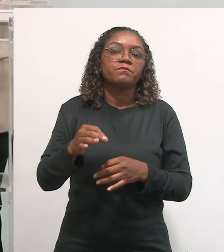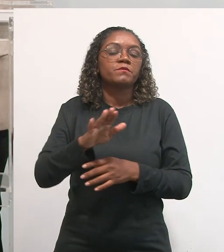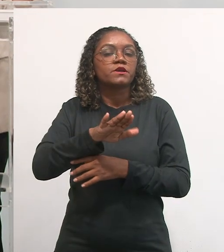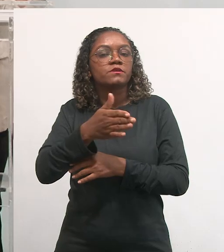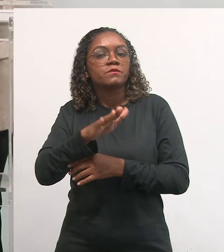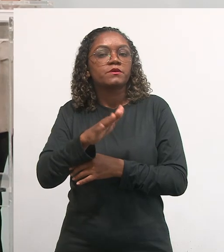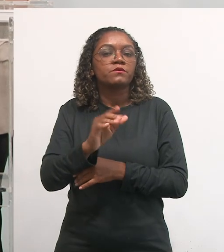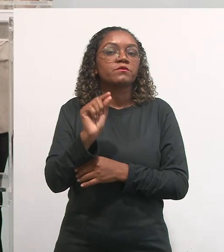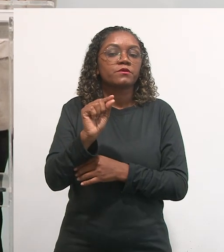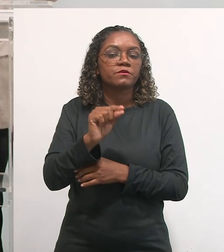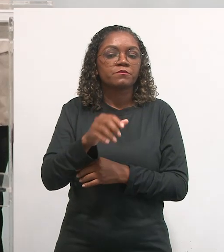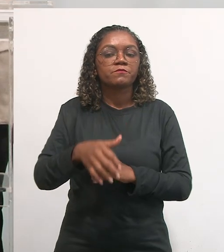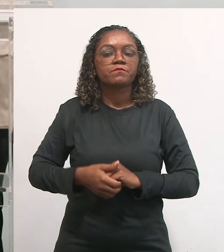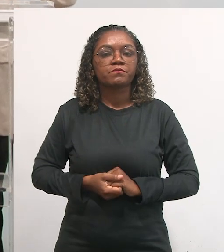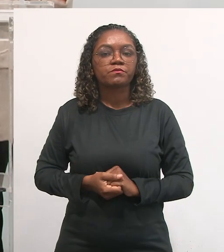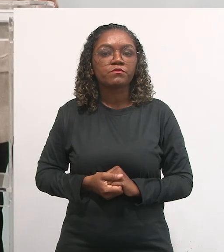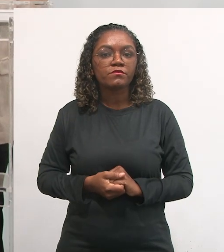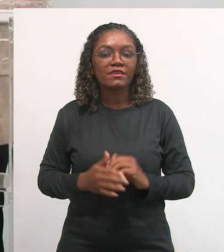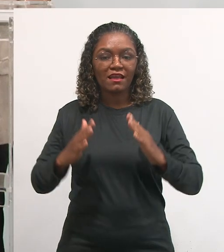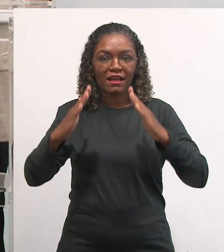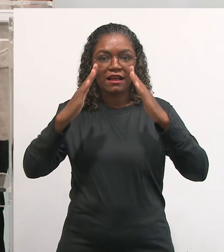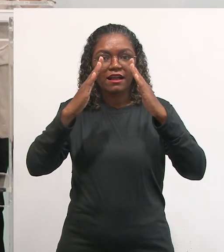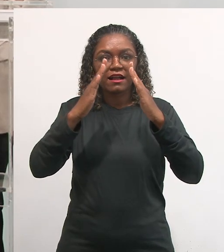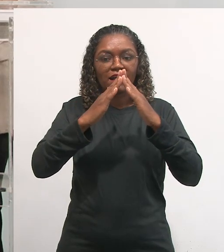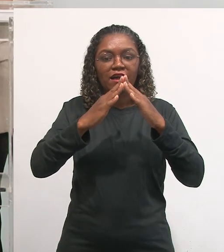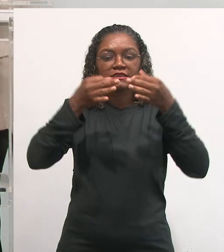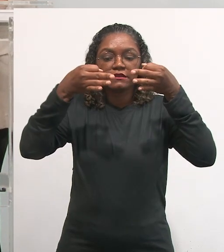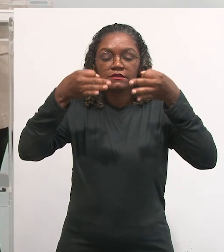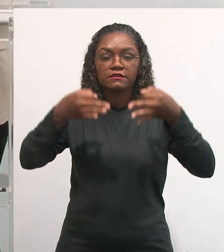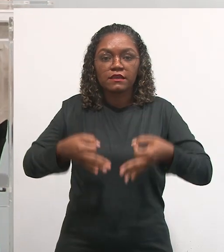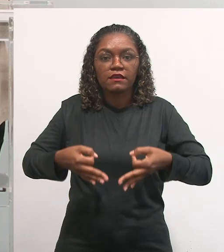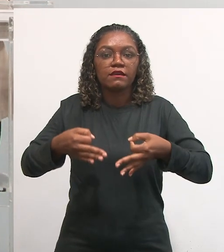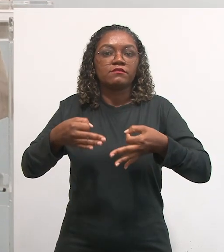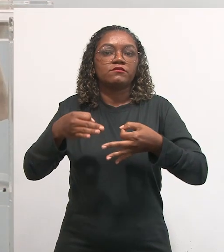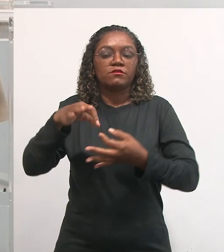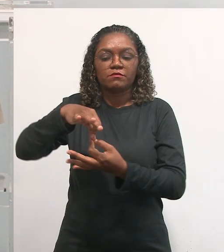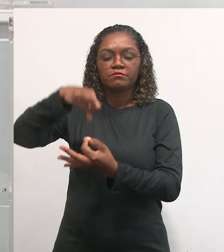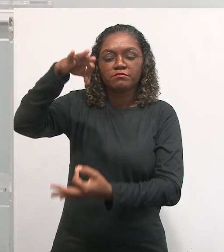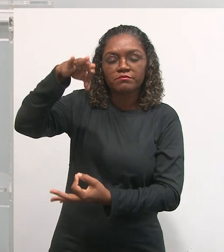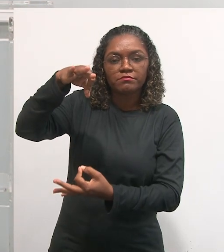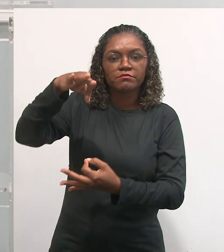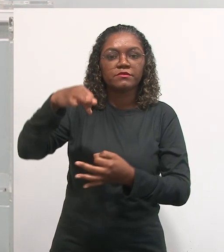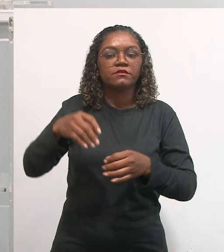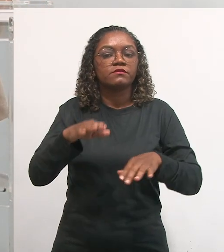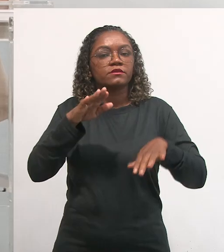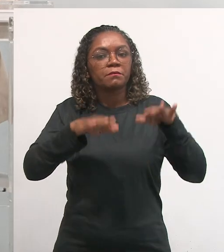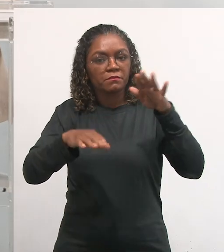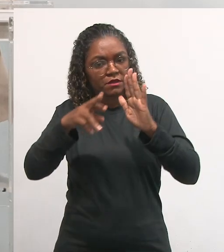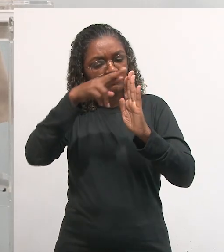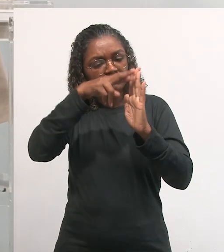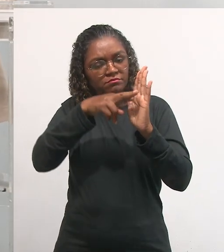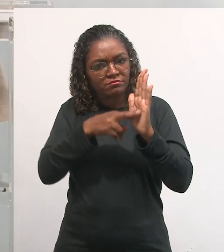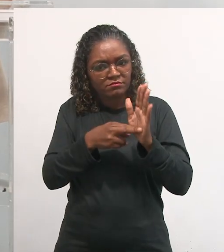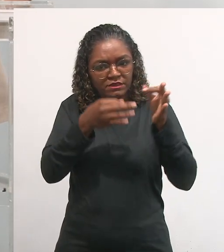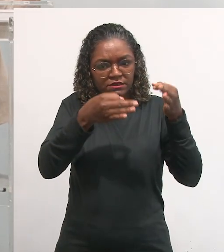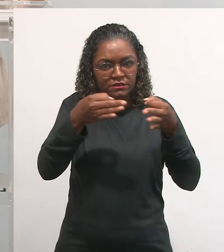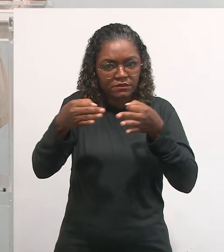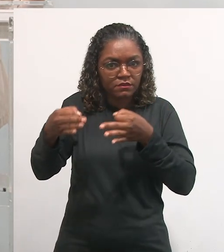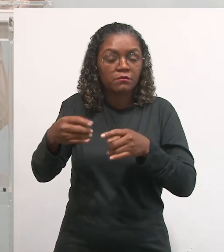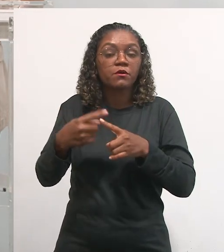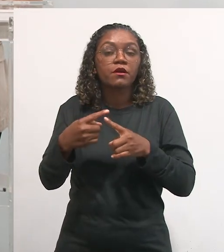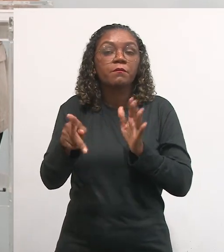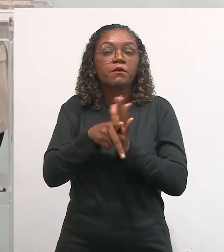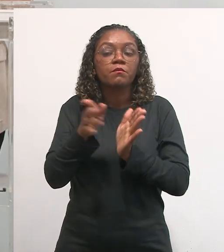altura mínima do por exemplo um pé direito de uma casa o mínimo que tem que ter se você cumprir as normas né ele traz asas especificações